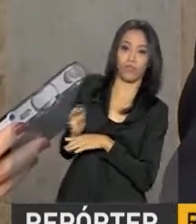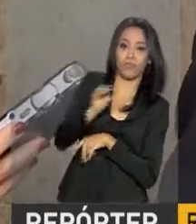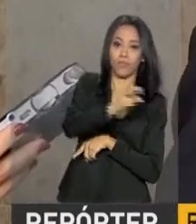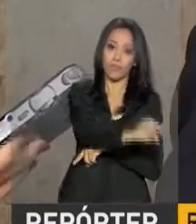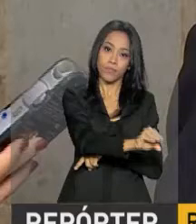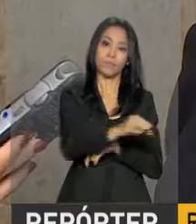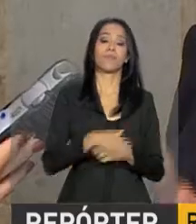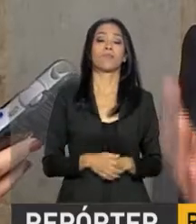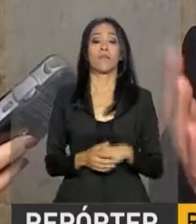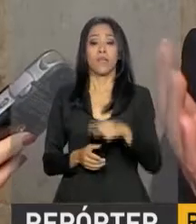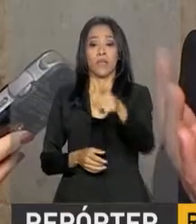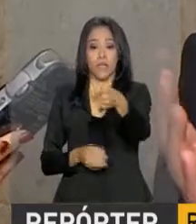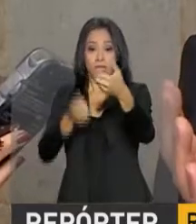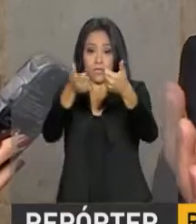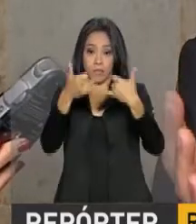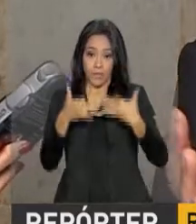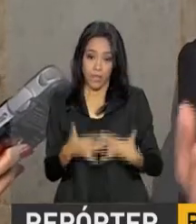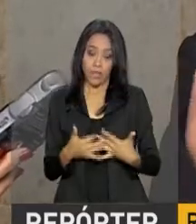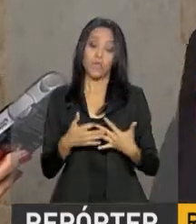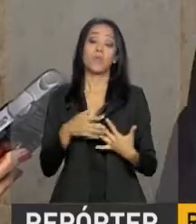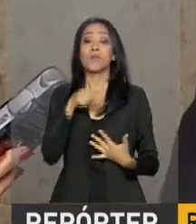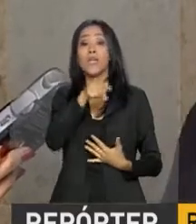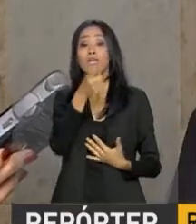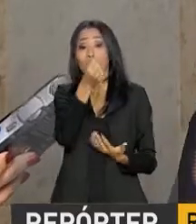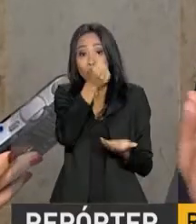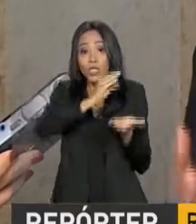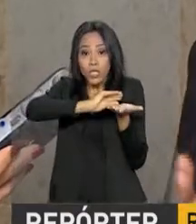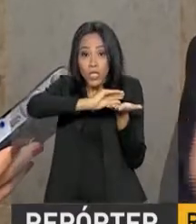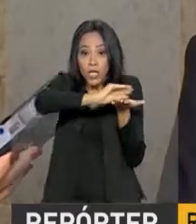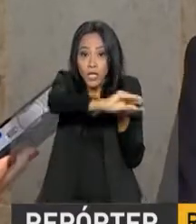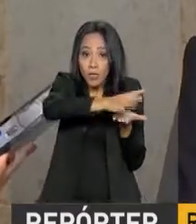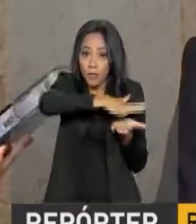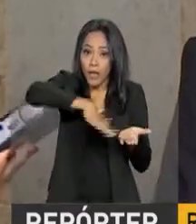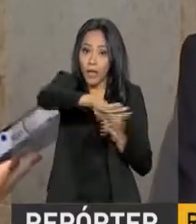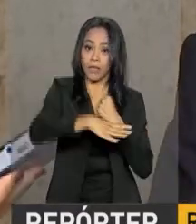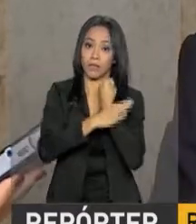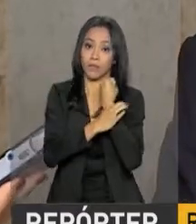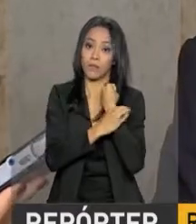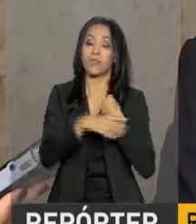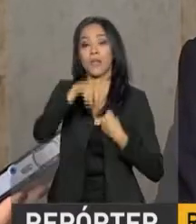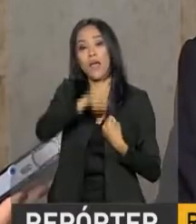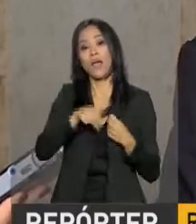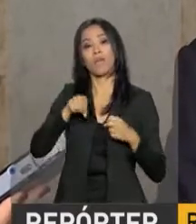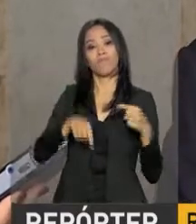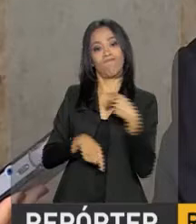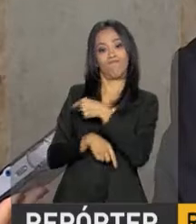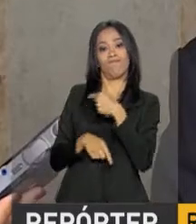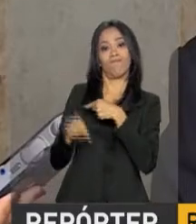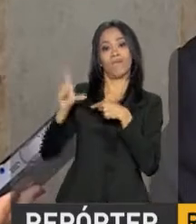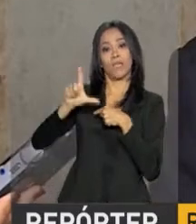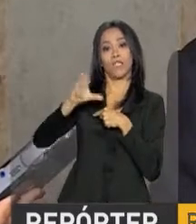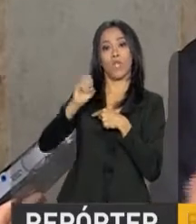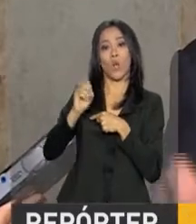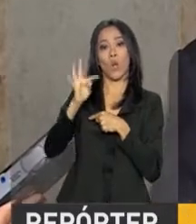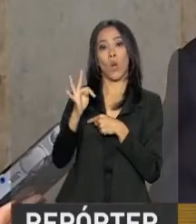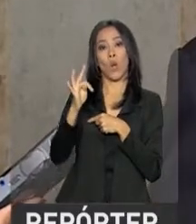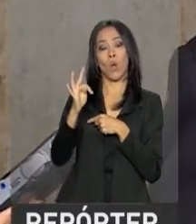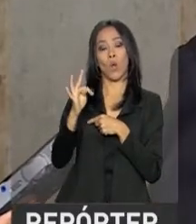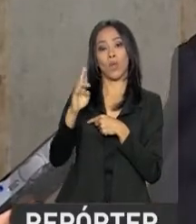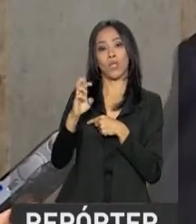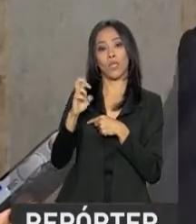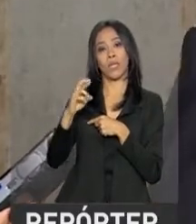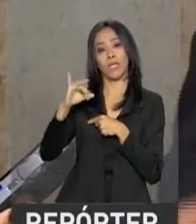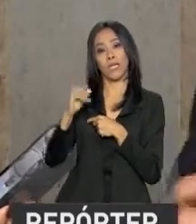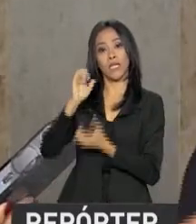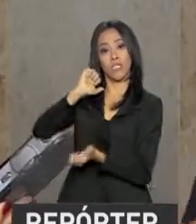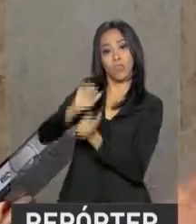destinados vindo sobretudo não apenas um mas virão sobretudo através das loterias esportivas da caixa